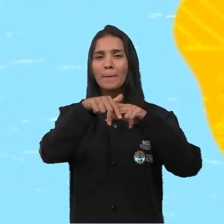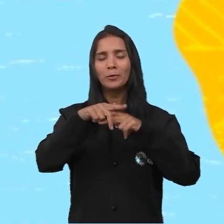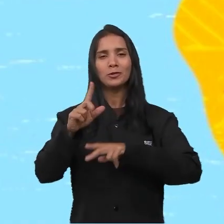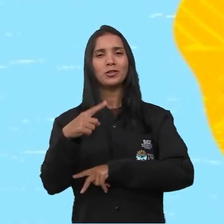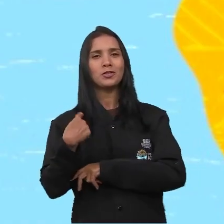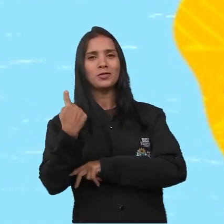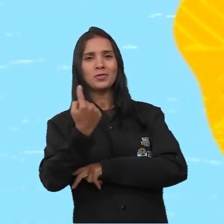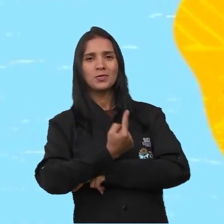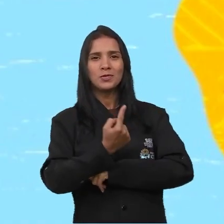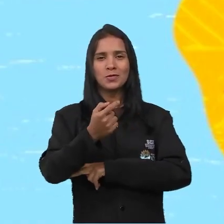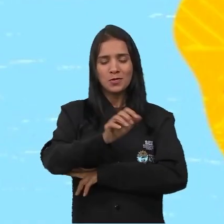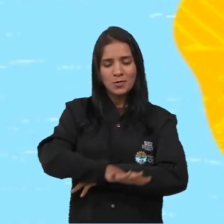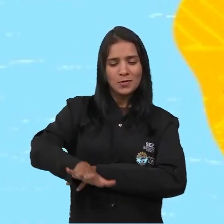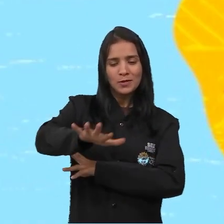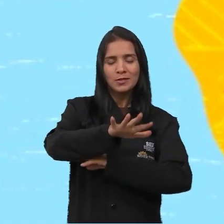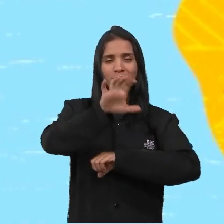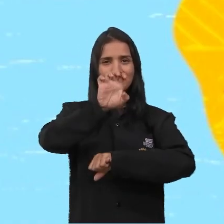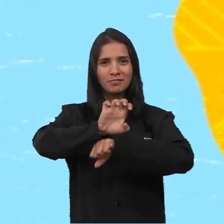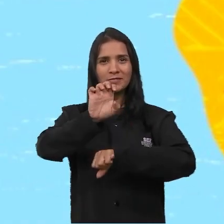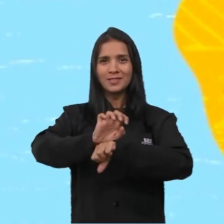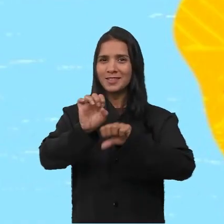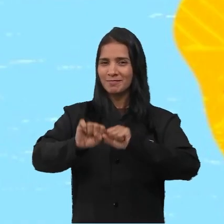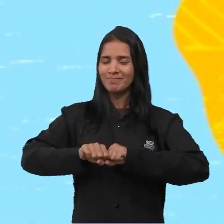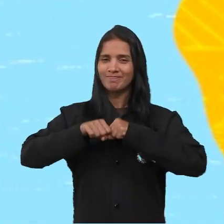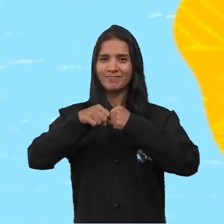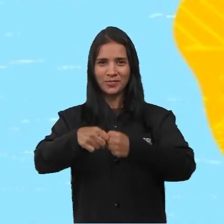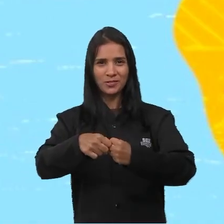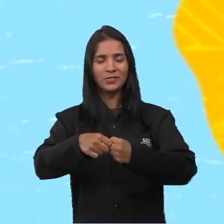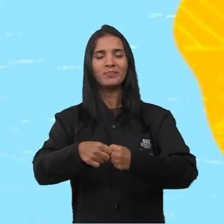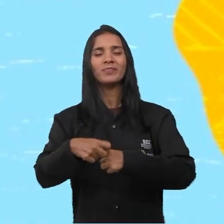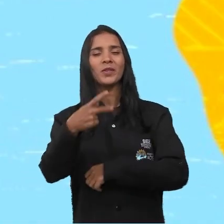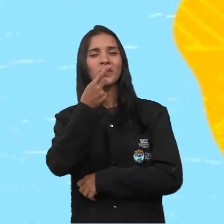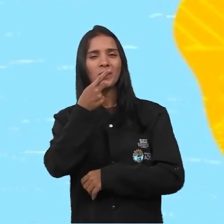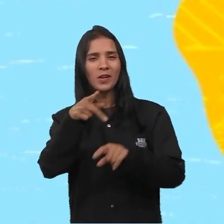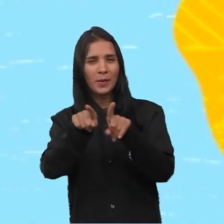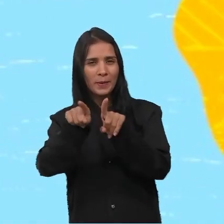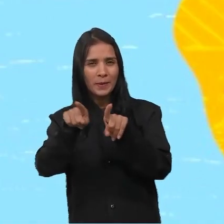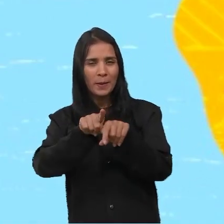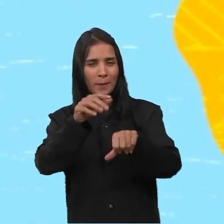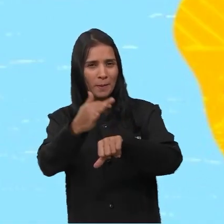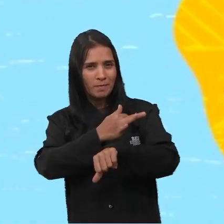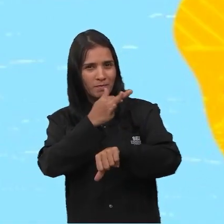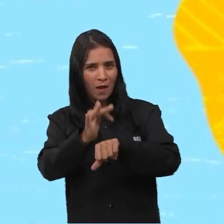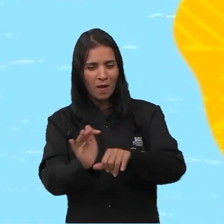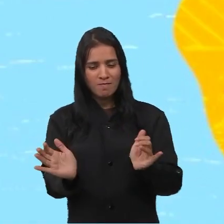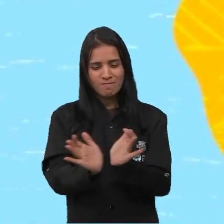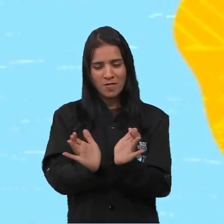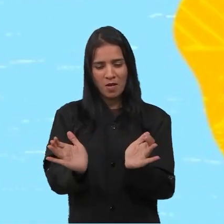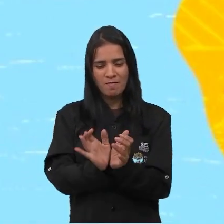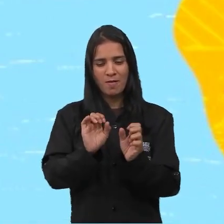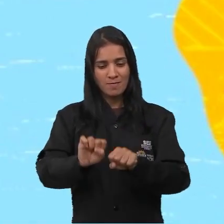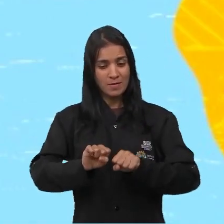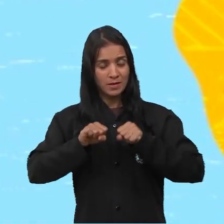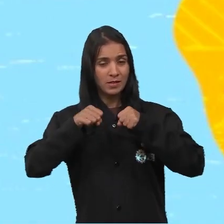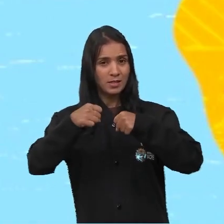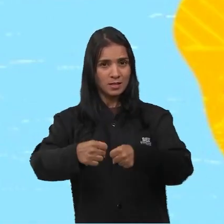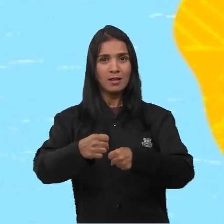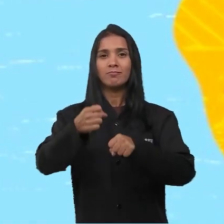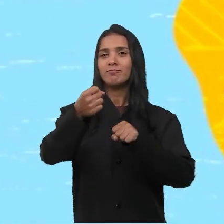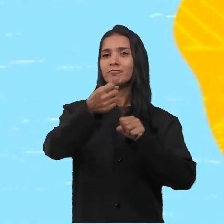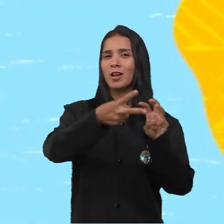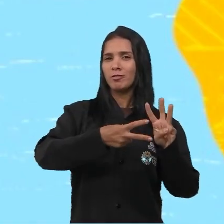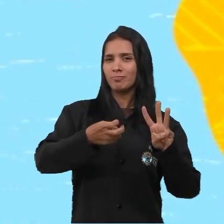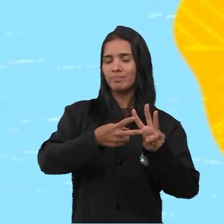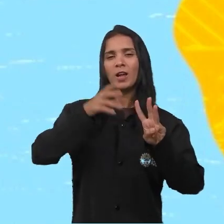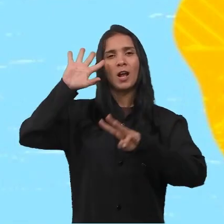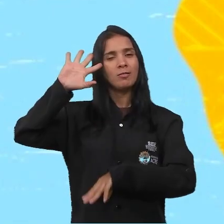forte. A gente também falou da resistência e valorização. O que isso quer dizer, professora? Tanto indígenas quanto